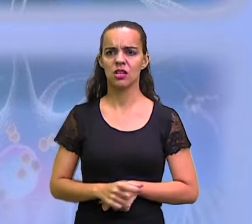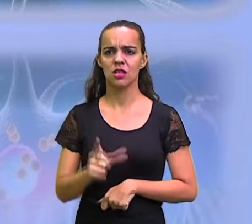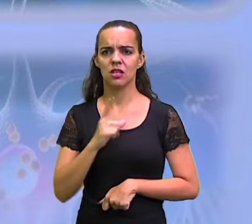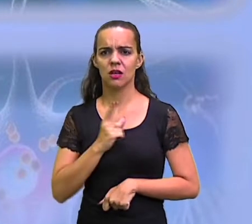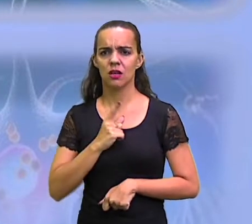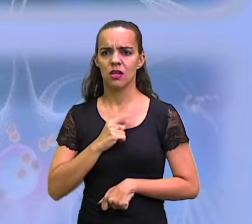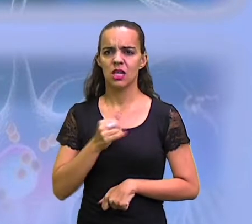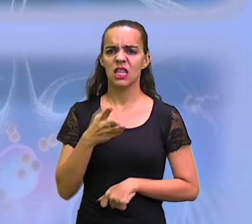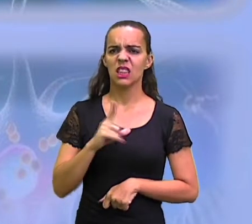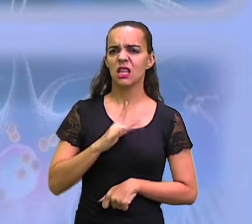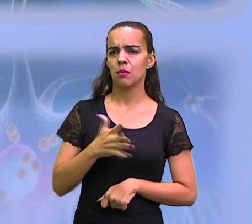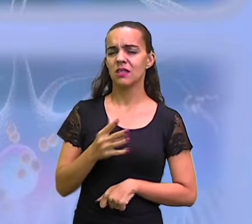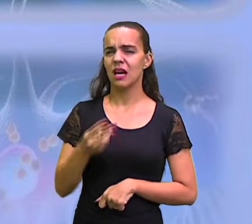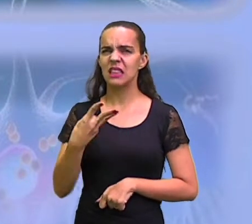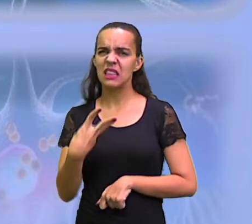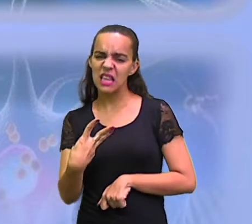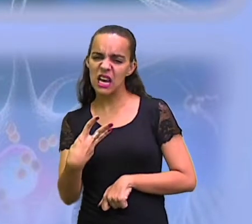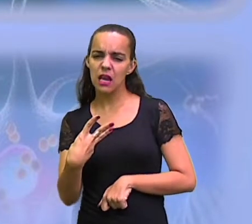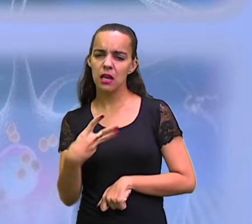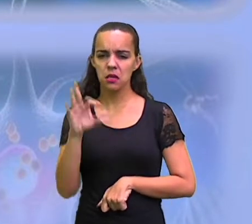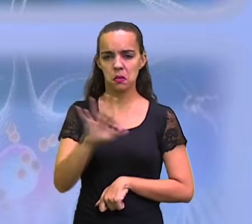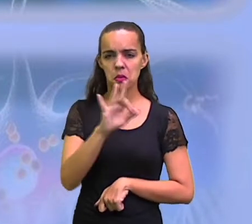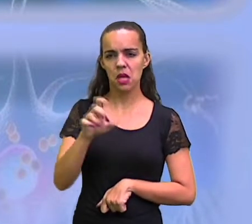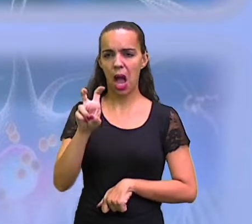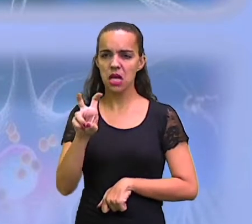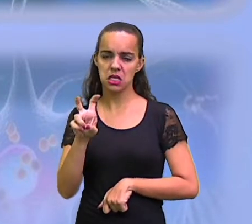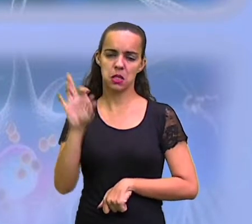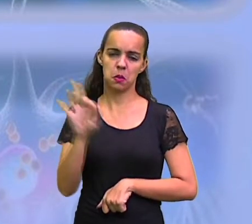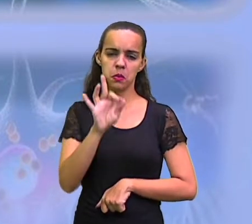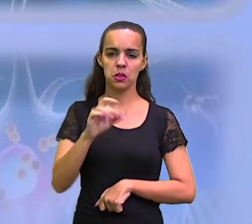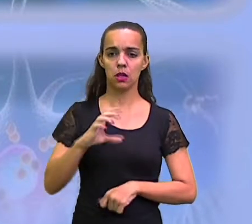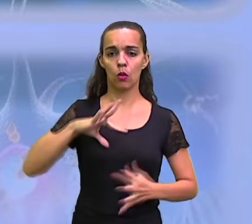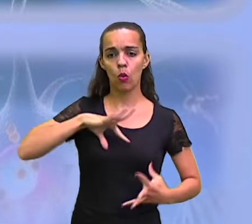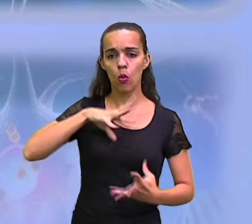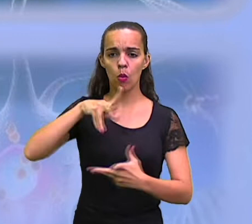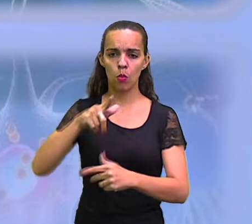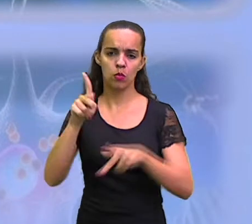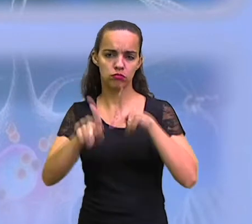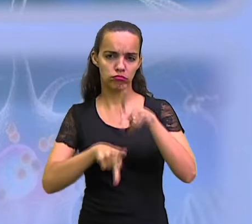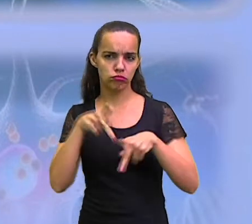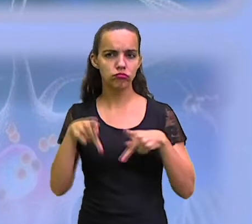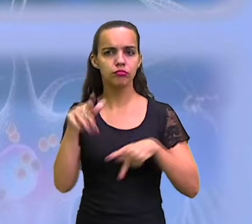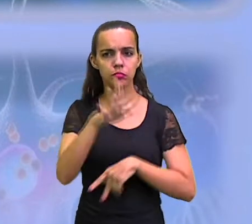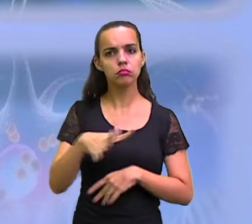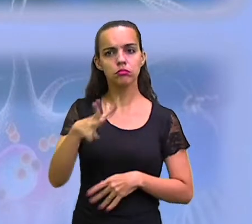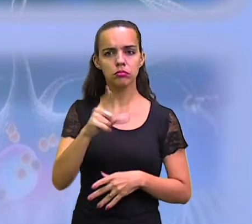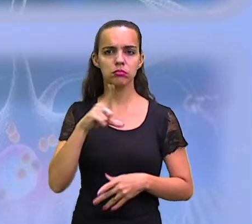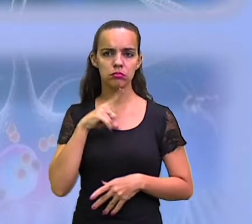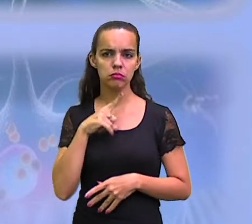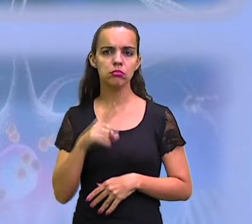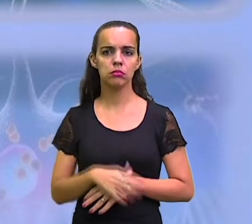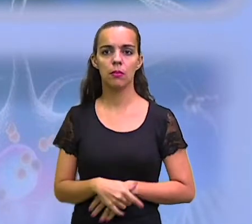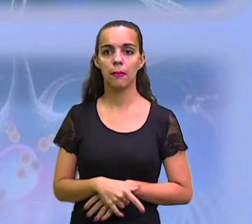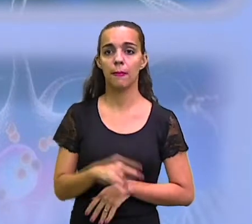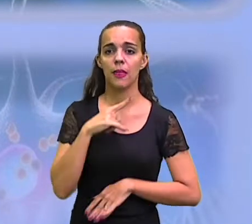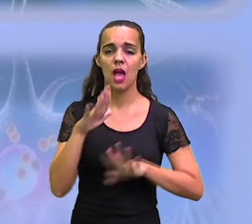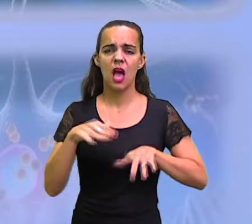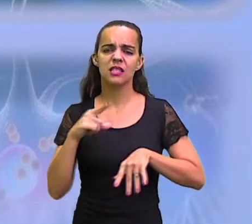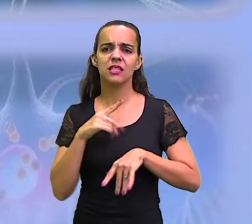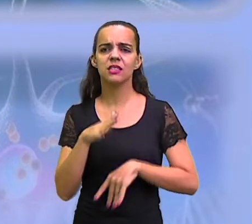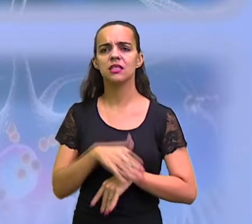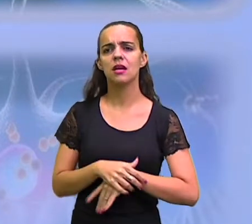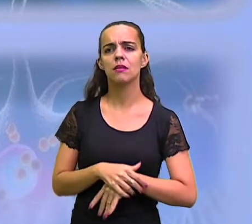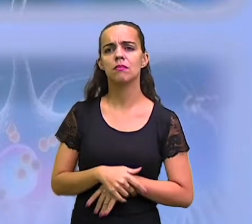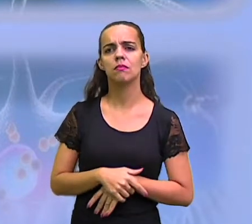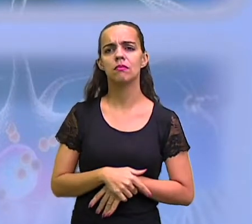3 a 5% da população mundial sofre com esse problema. Além de ser considerada